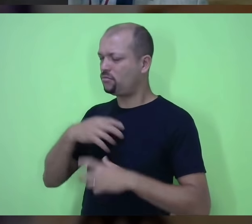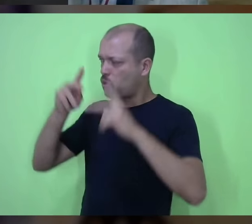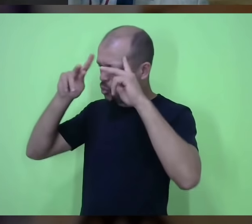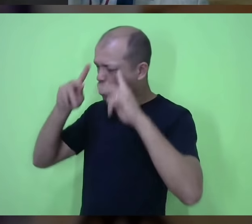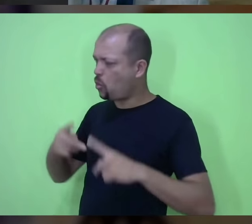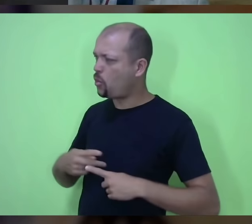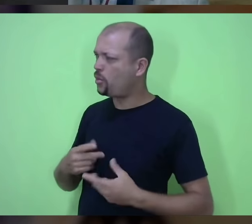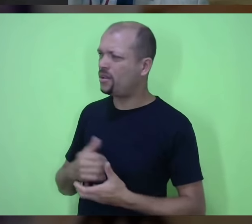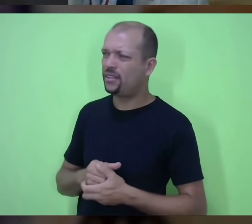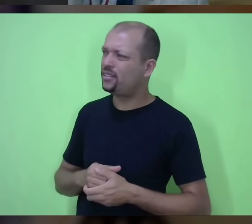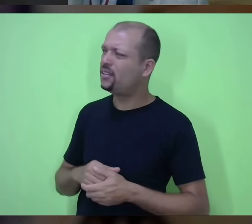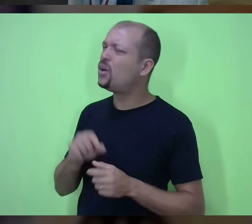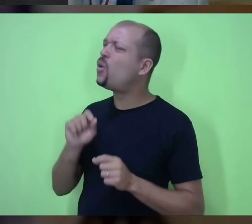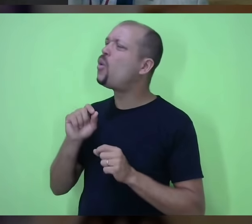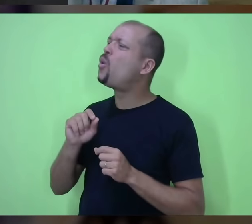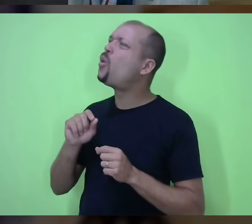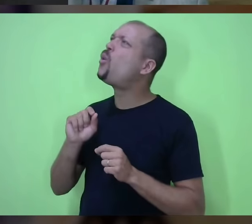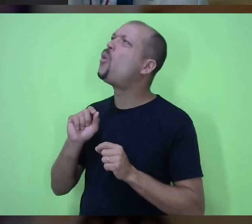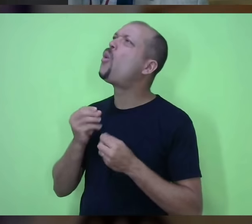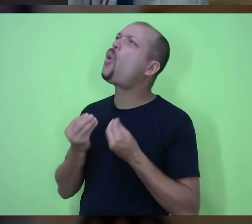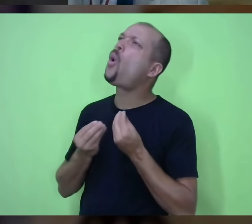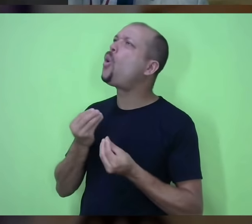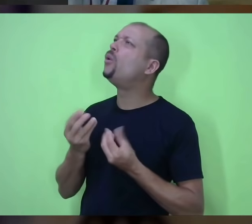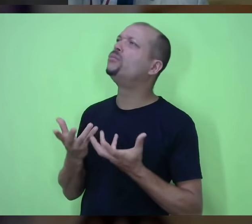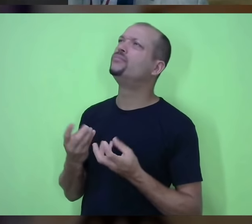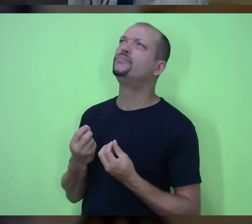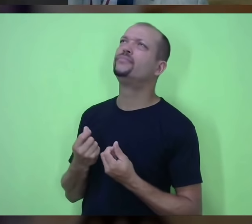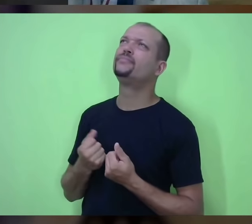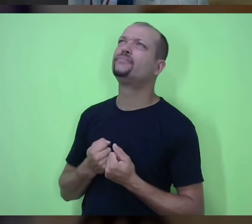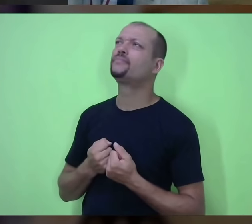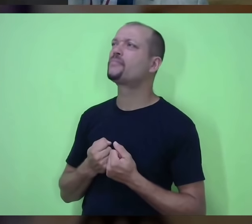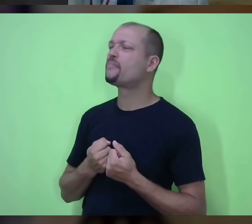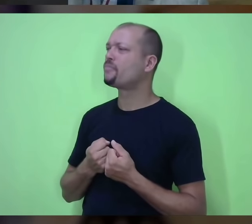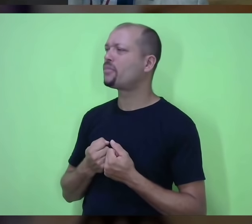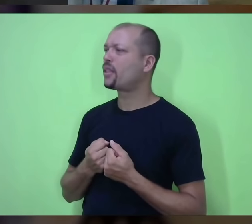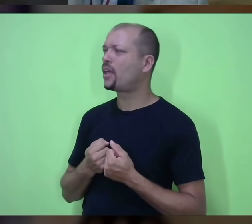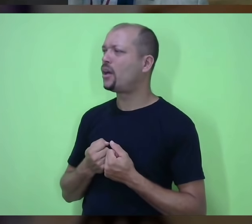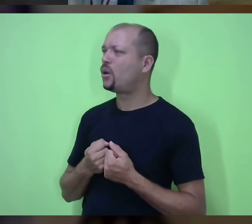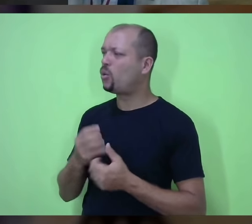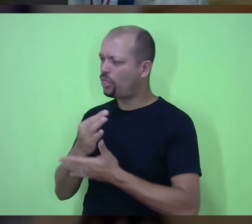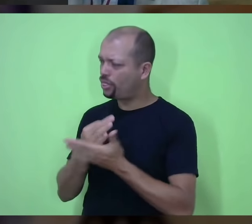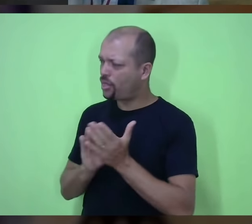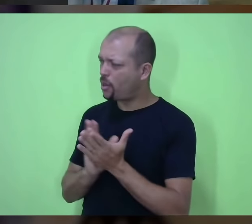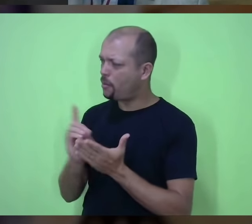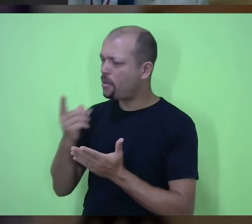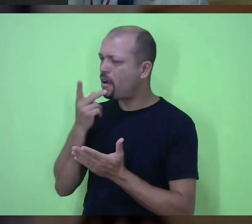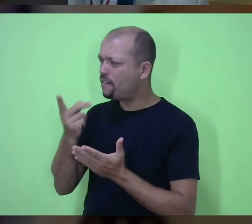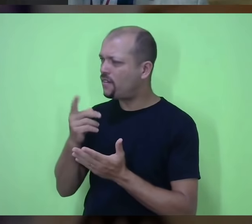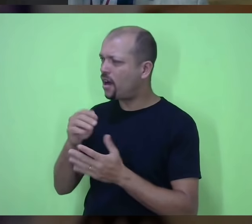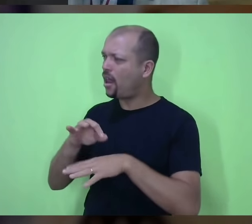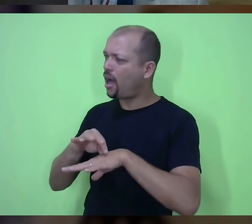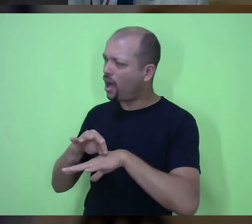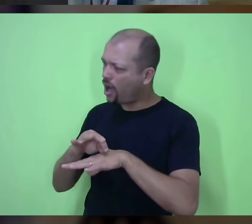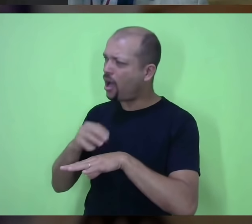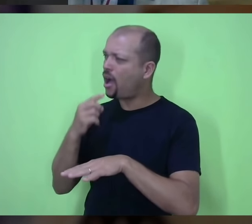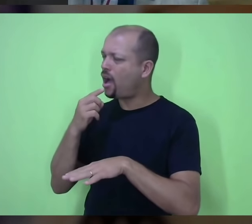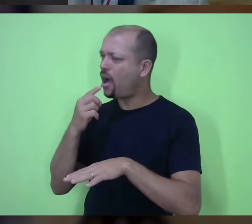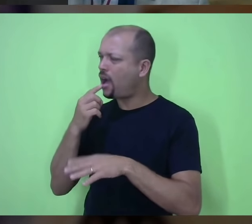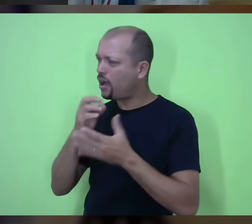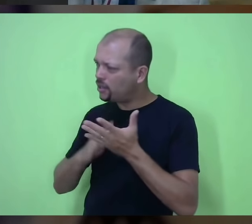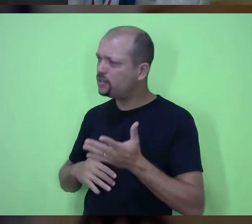humana, do que exatamente as passagens que citam carne e sangue, Mateus